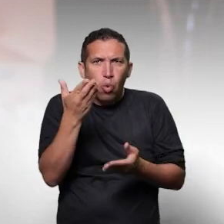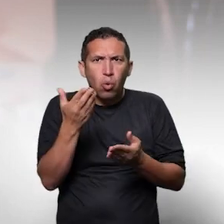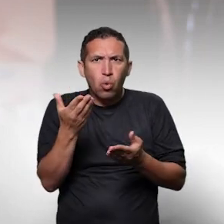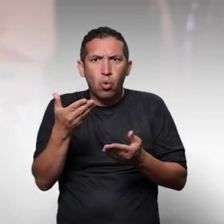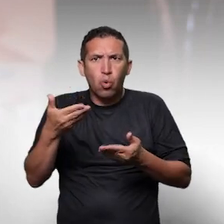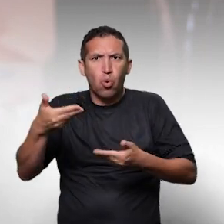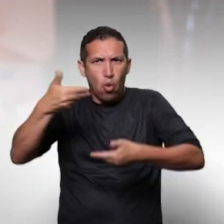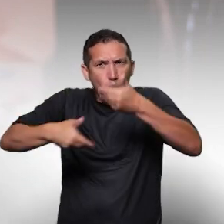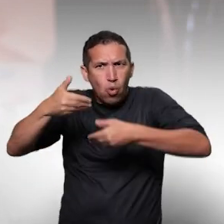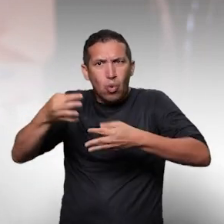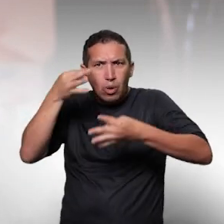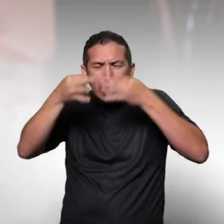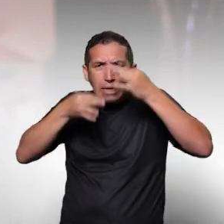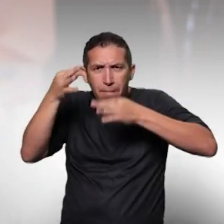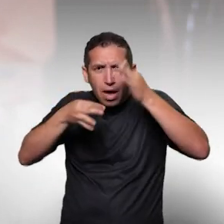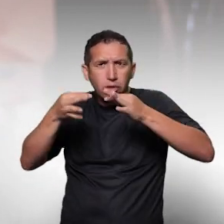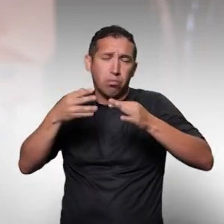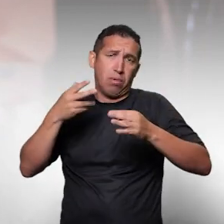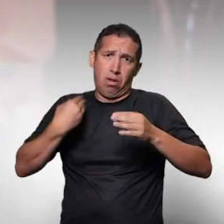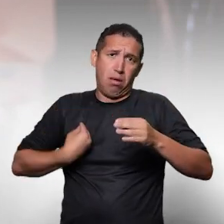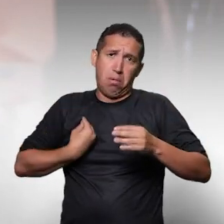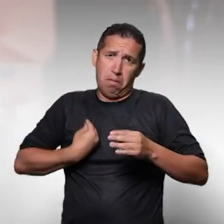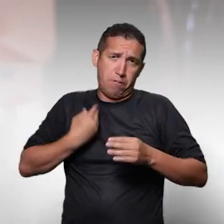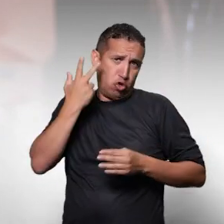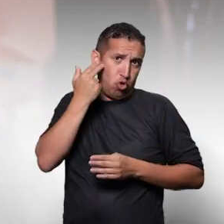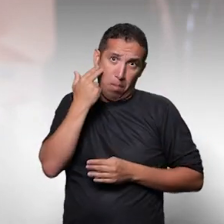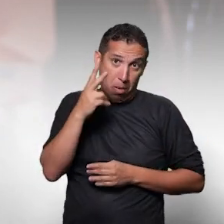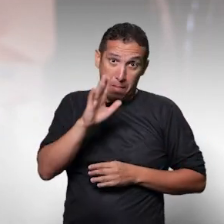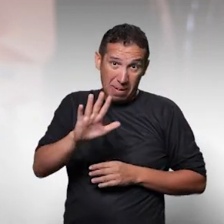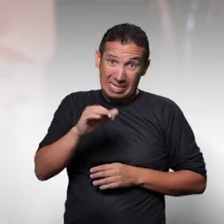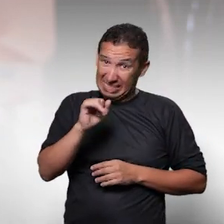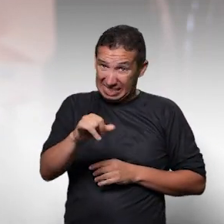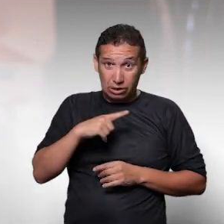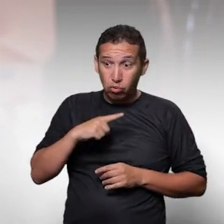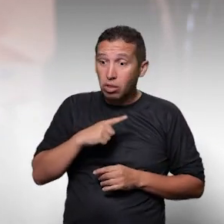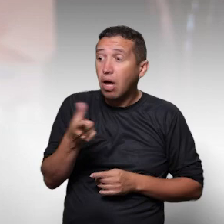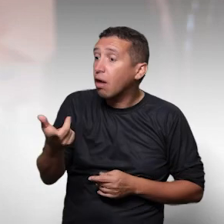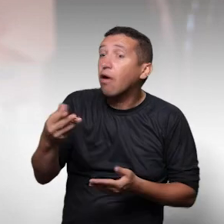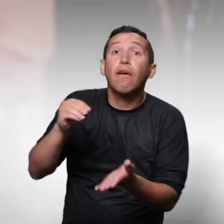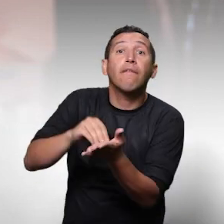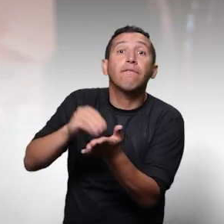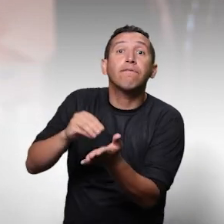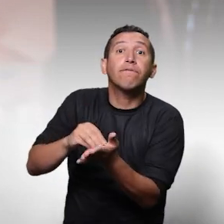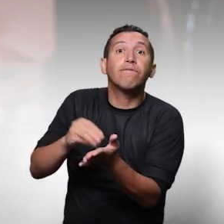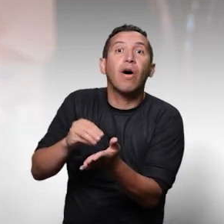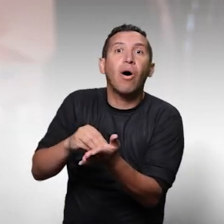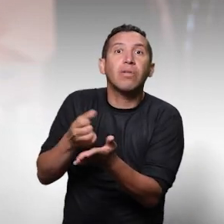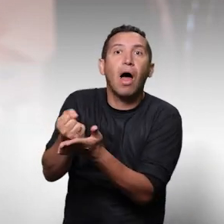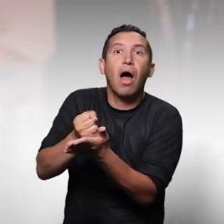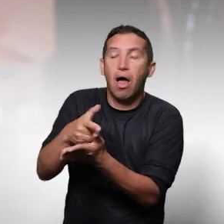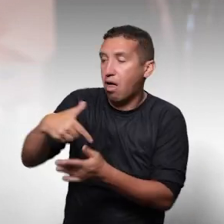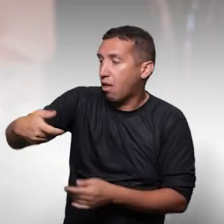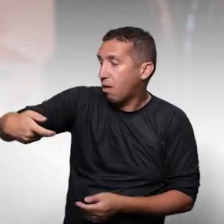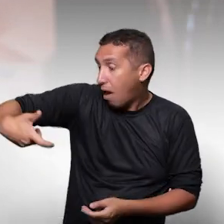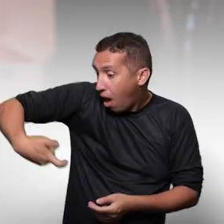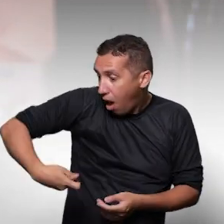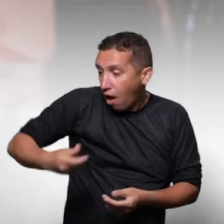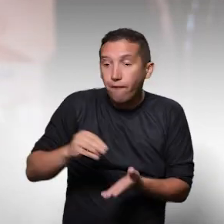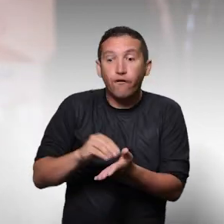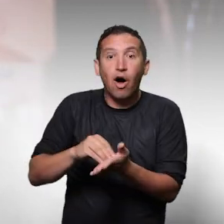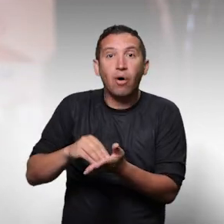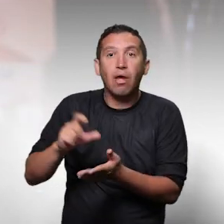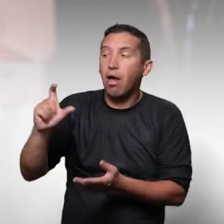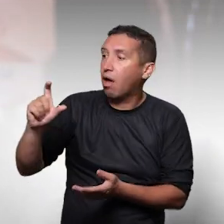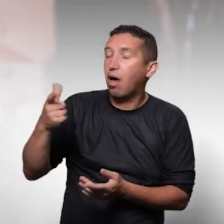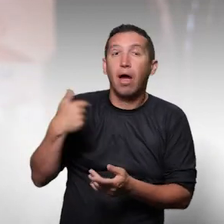a minha vida é normal problema é quando não tem esse medicamento quando não tem aí eu tenho que